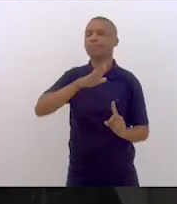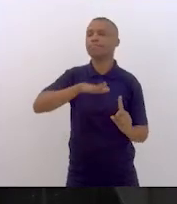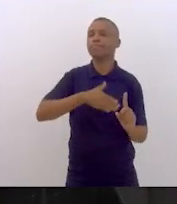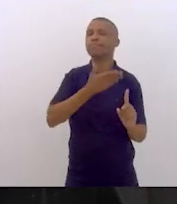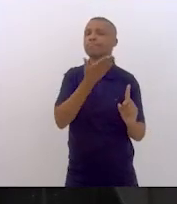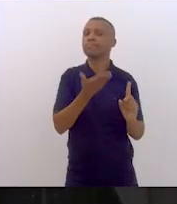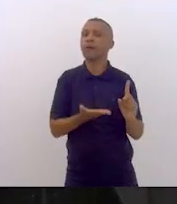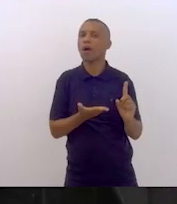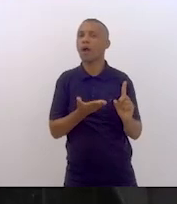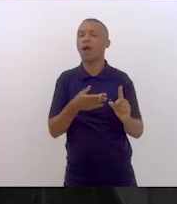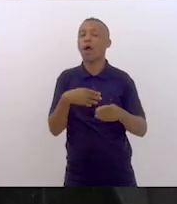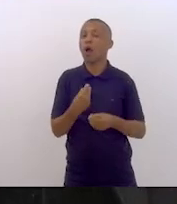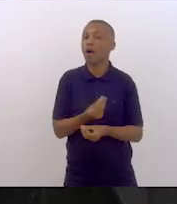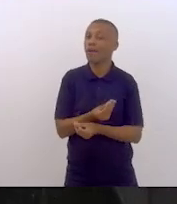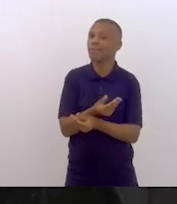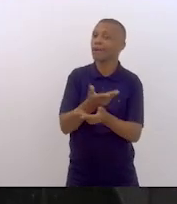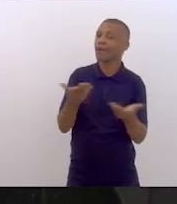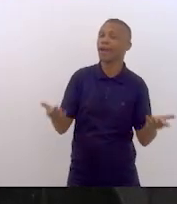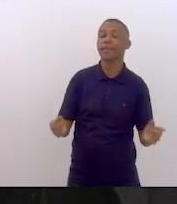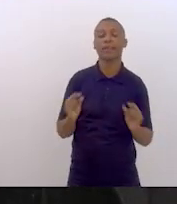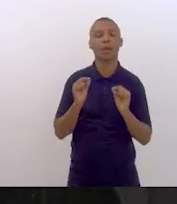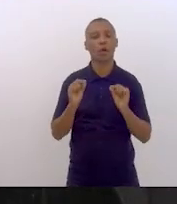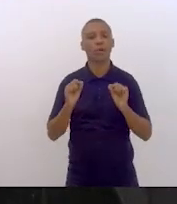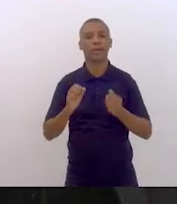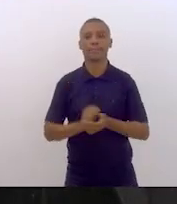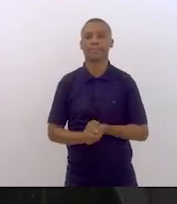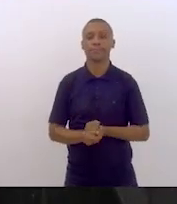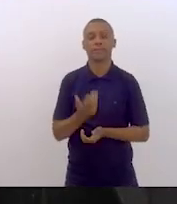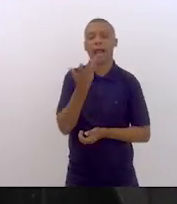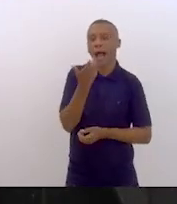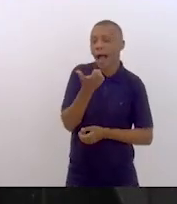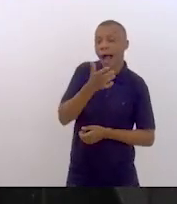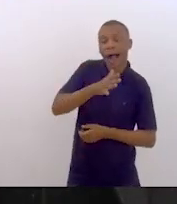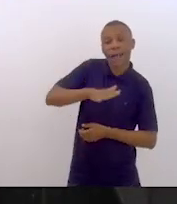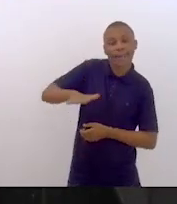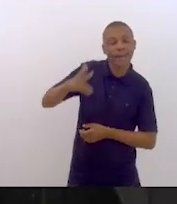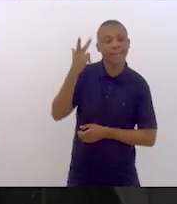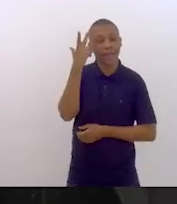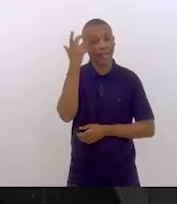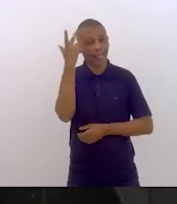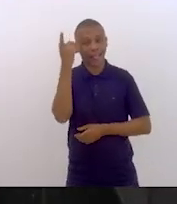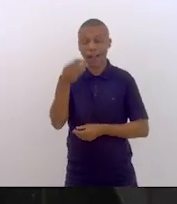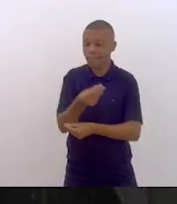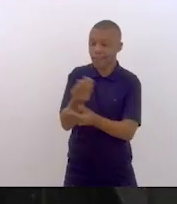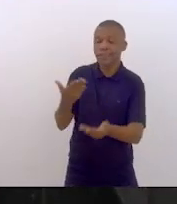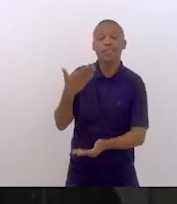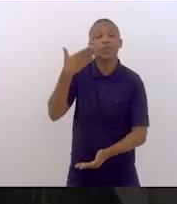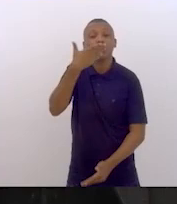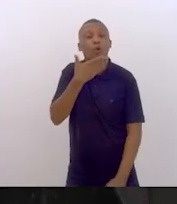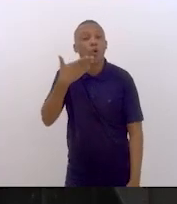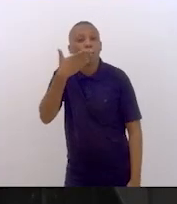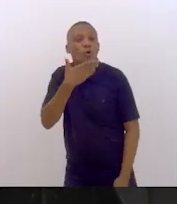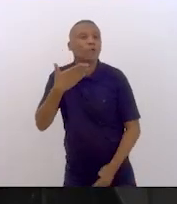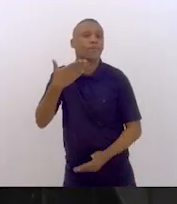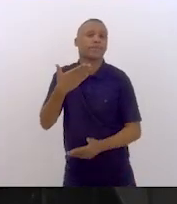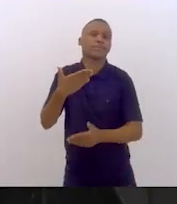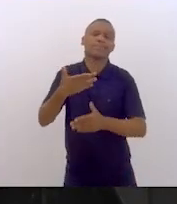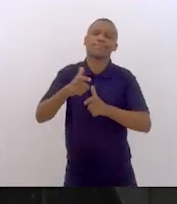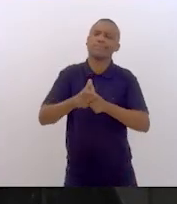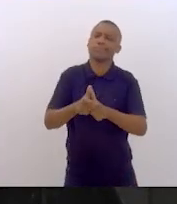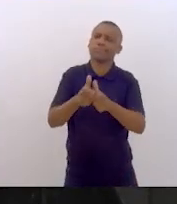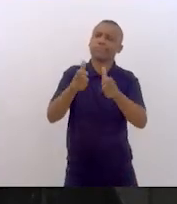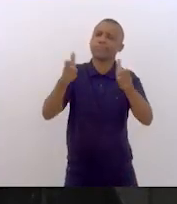eles oferecem as crianças doces ou em mesa das casas